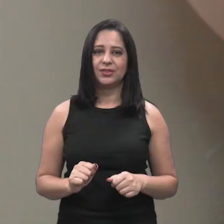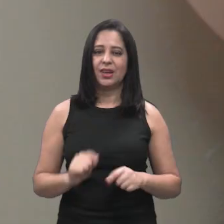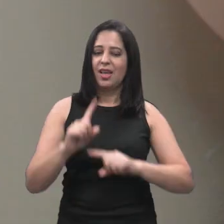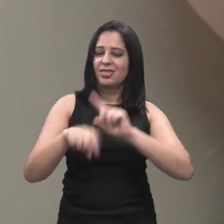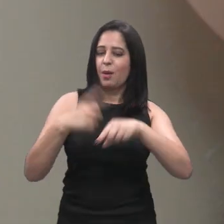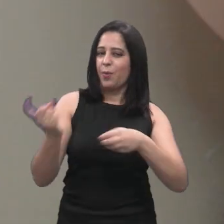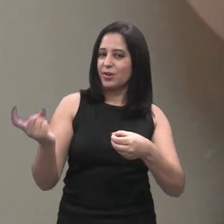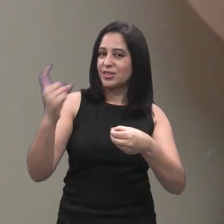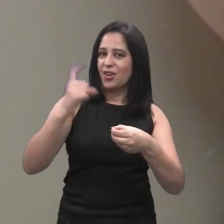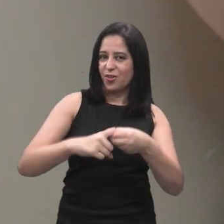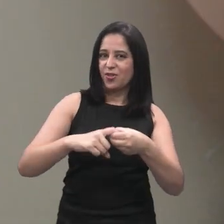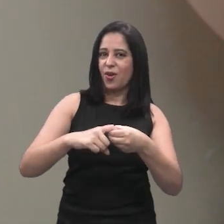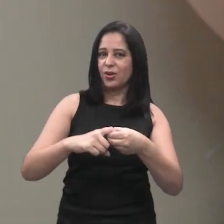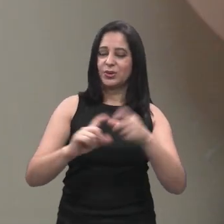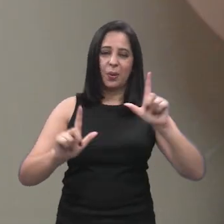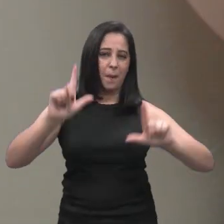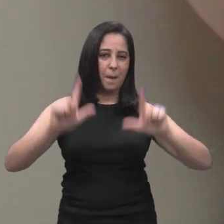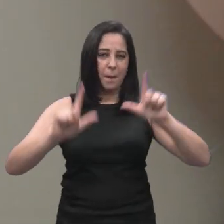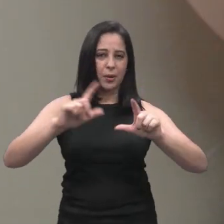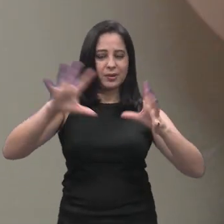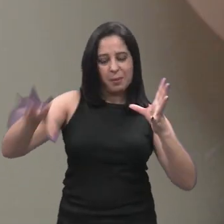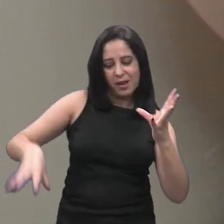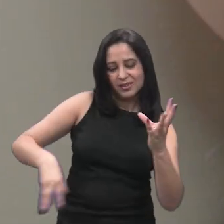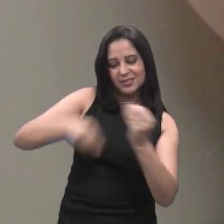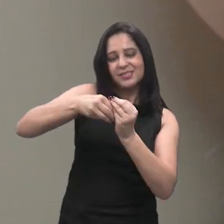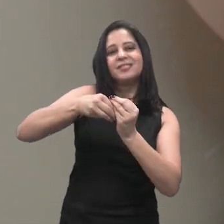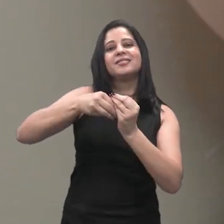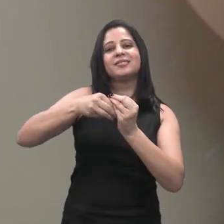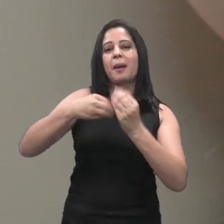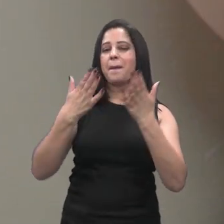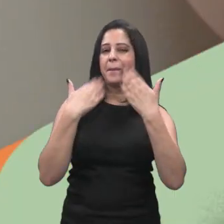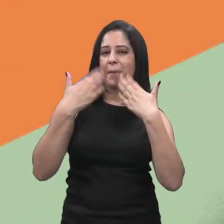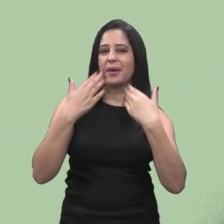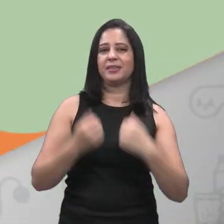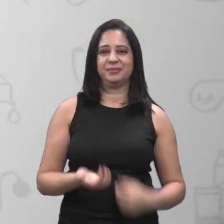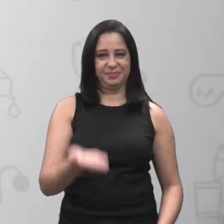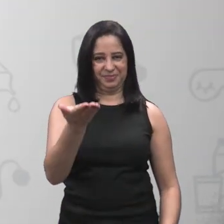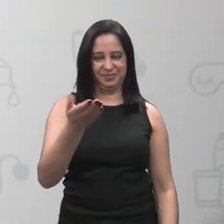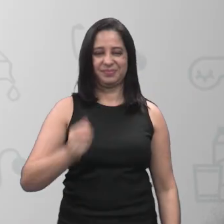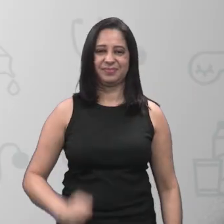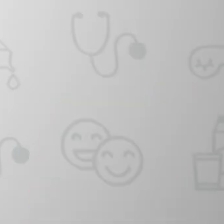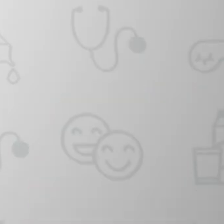volta com o De Bem para concluir aqui esse bate-papo. Voltamos já.